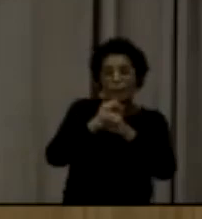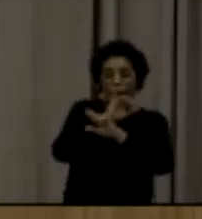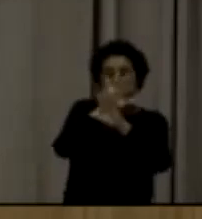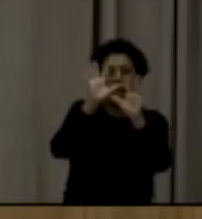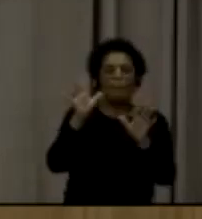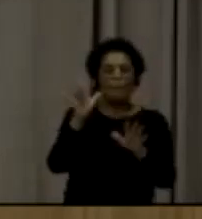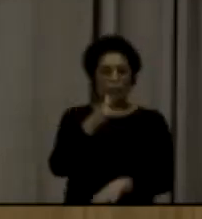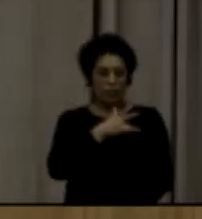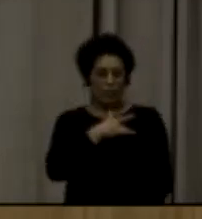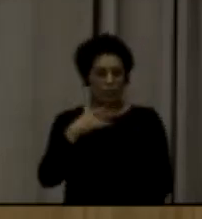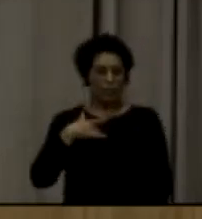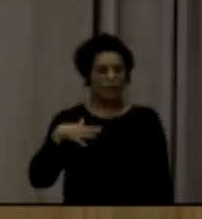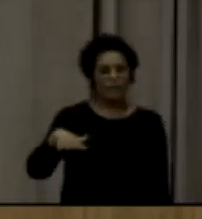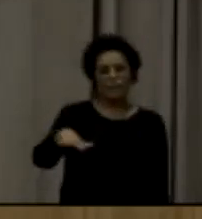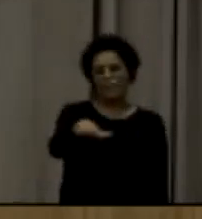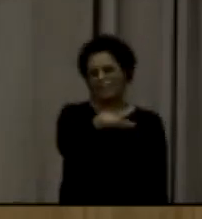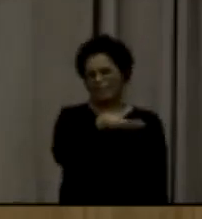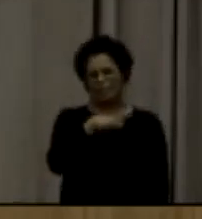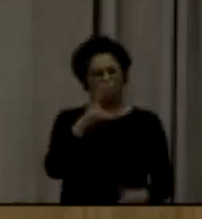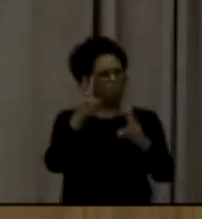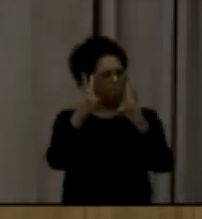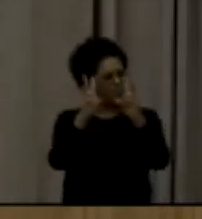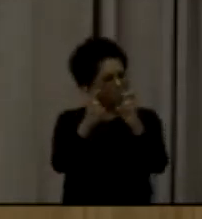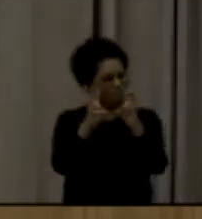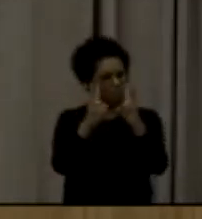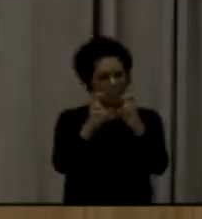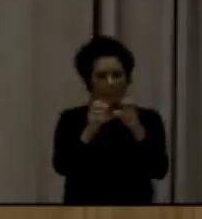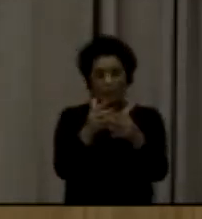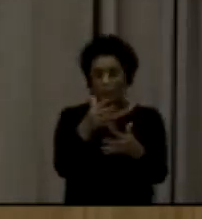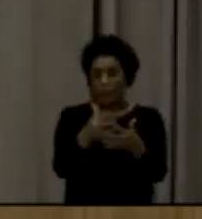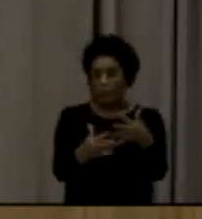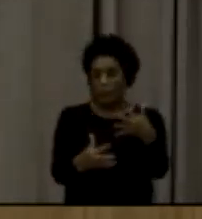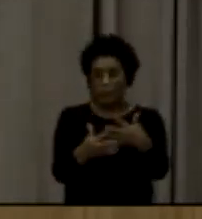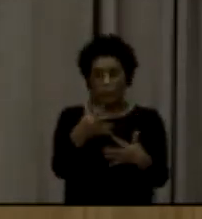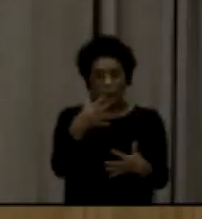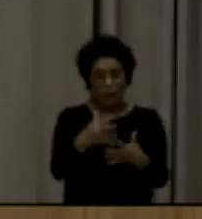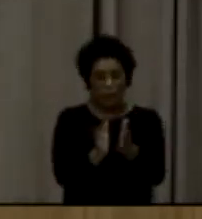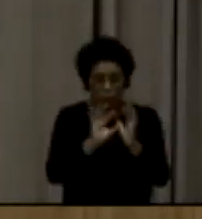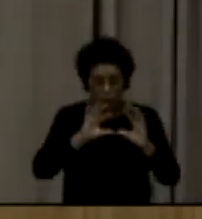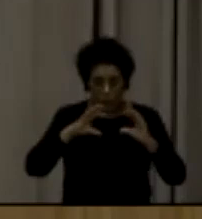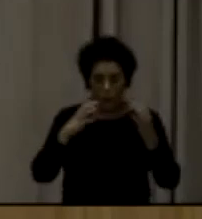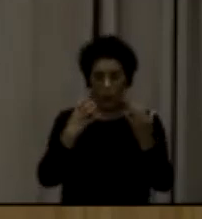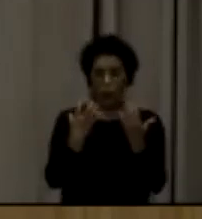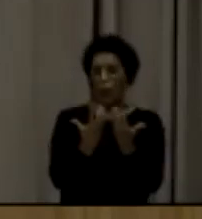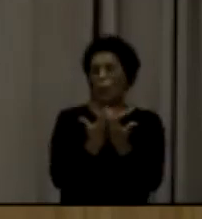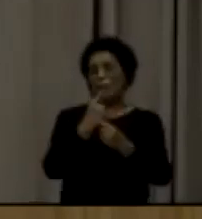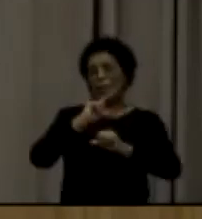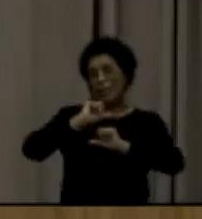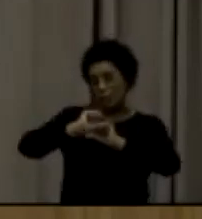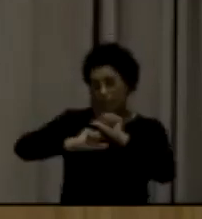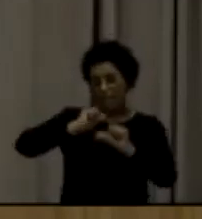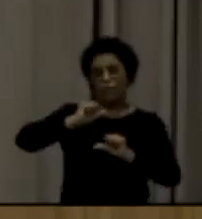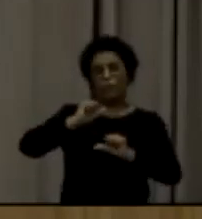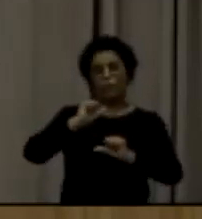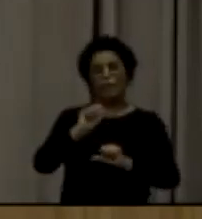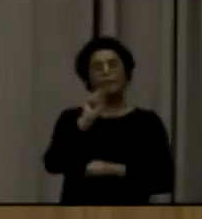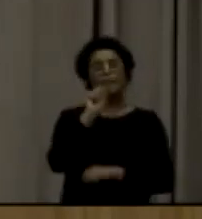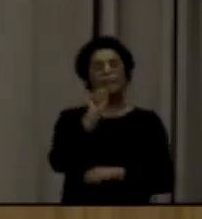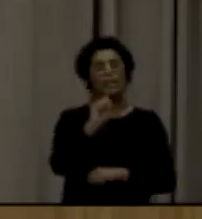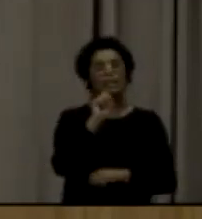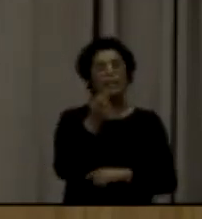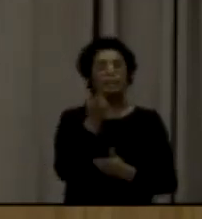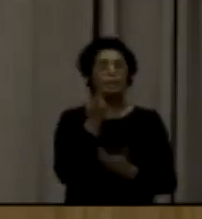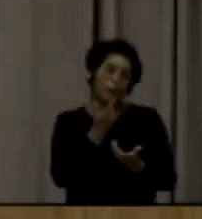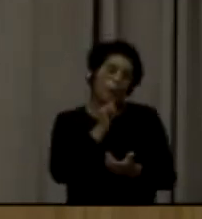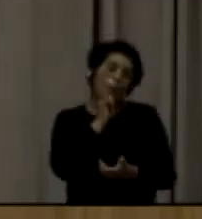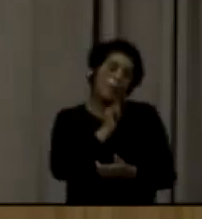são temas muito complicados para as comunidades transformadoras, que tem a ver com a questão do extrativismo,